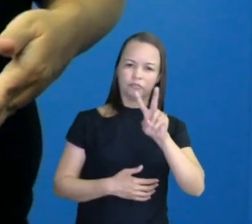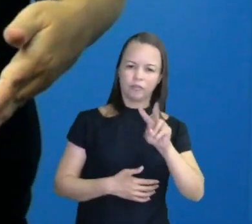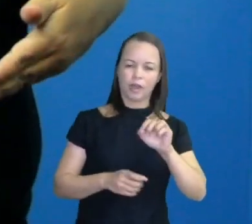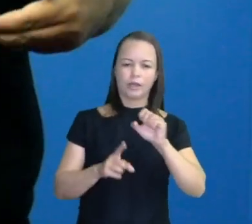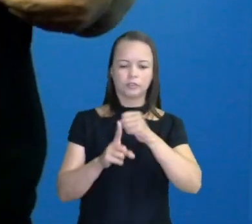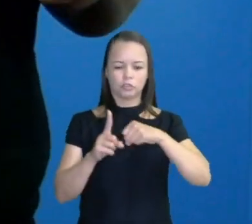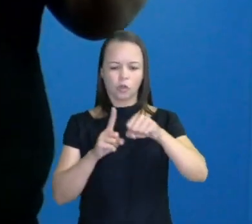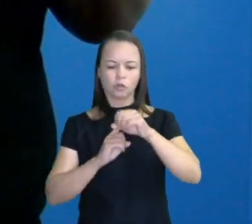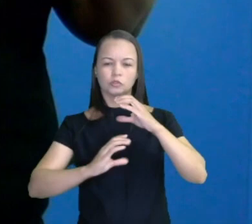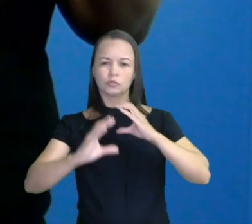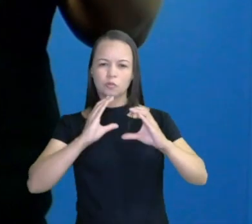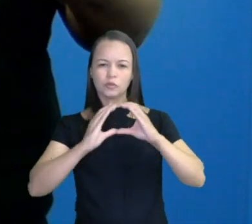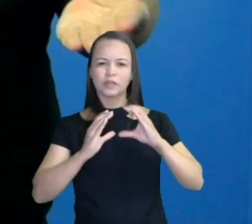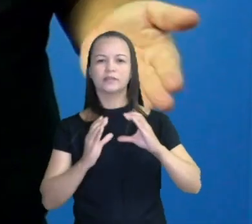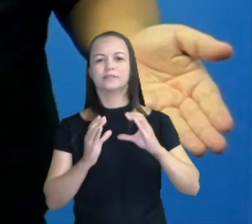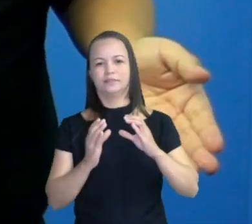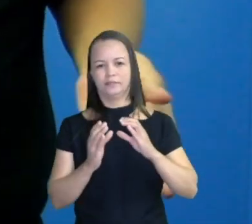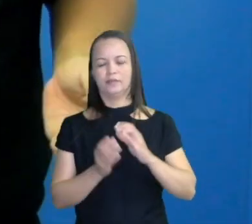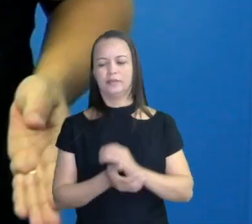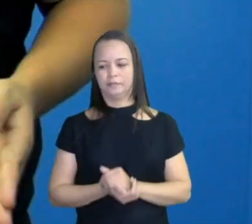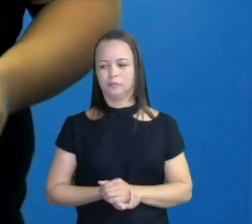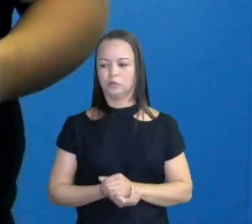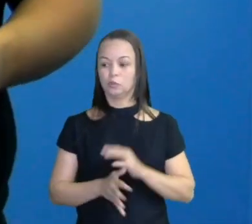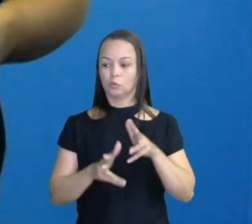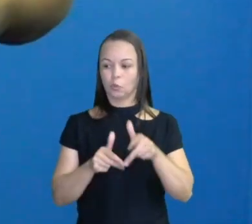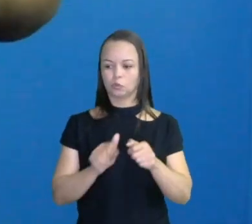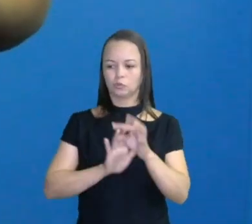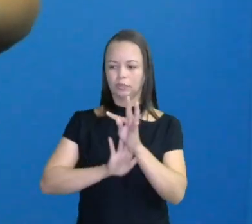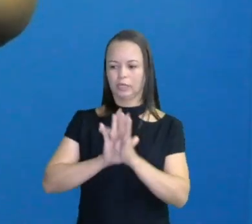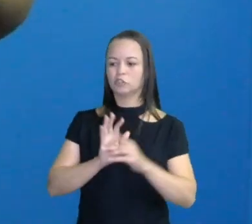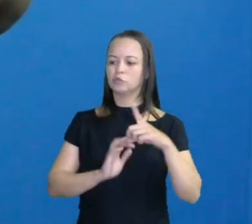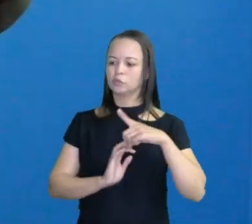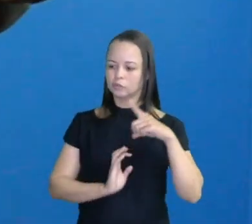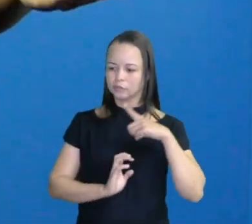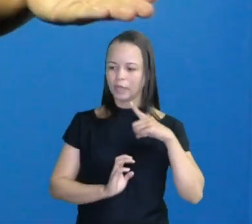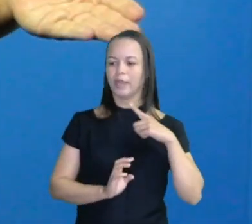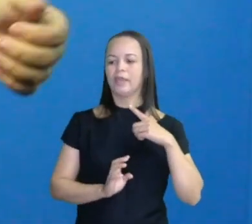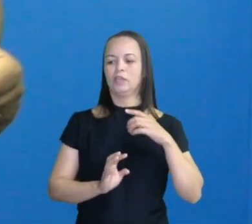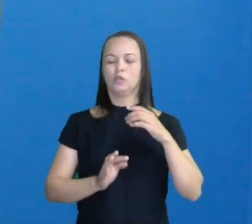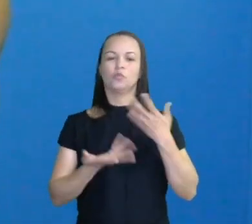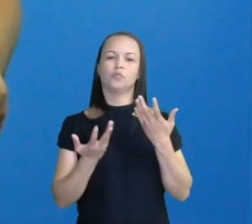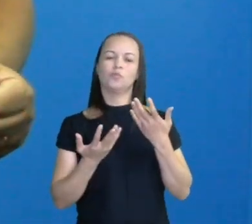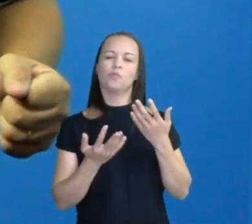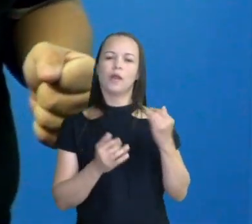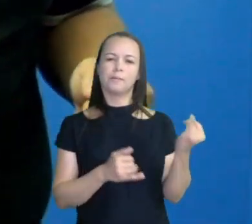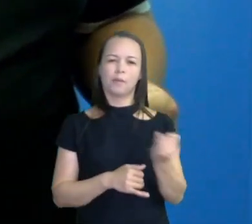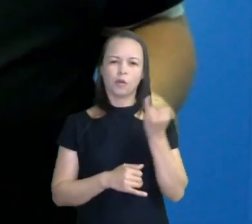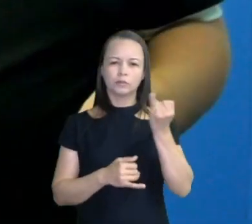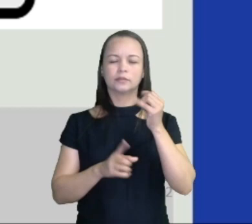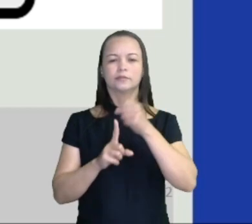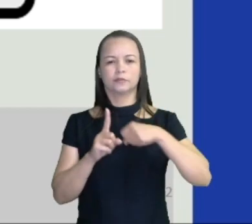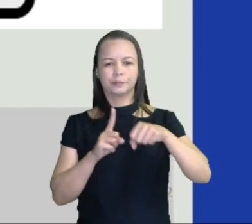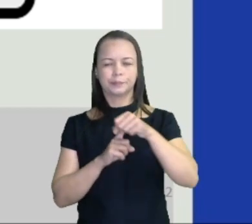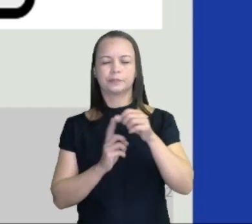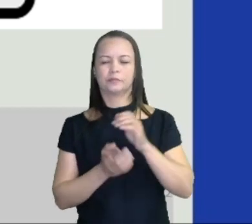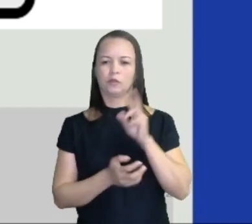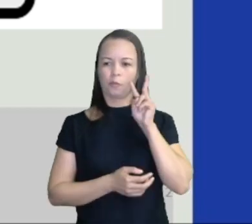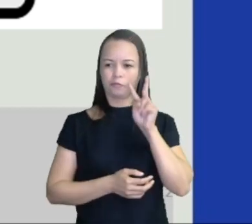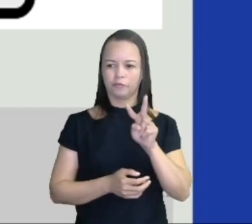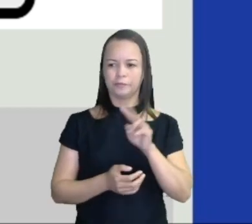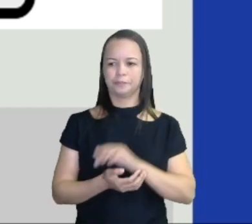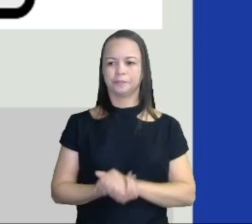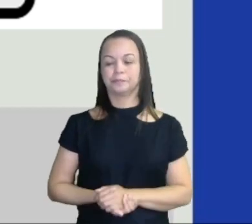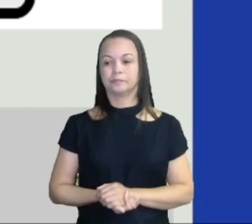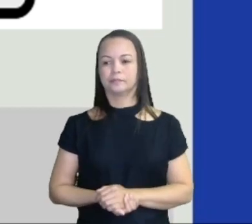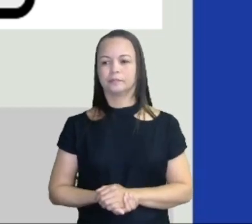função comunicativa, tá bom? Então, ele é importante para isso. Vamos ver na tela.